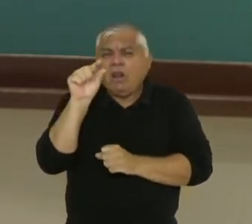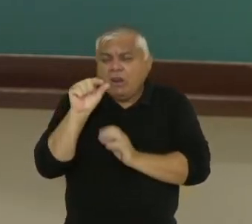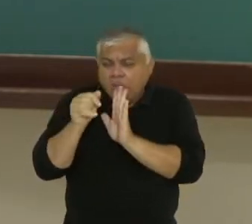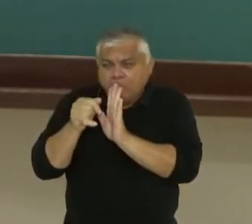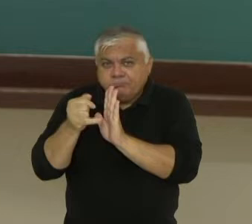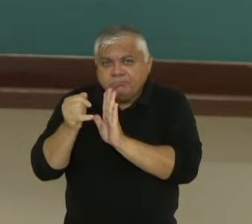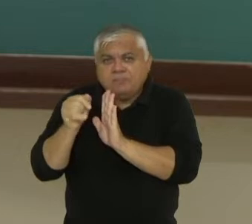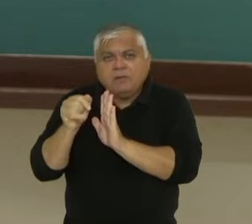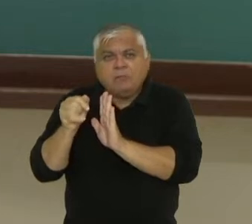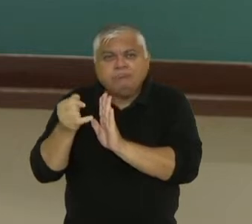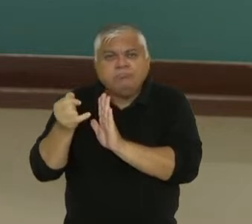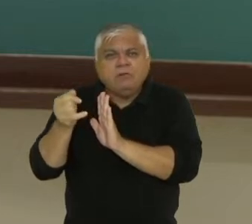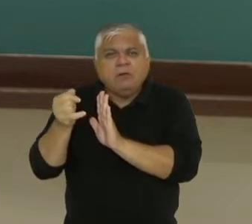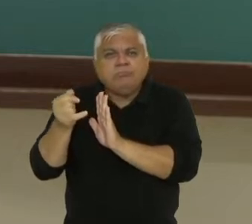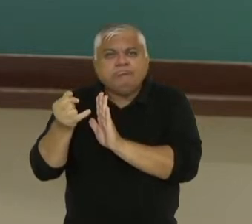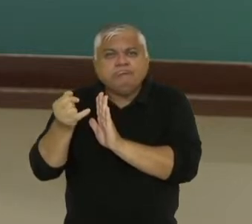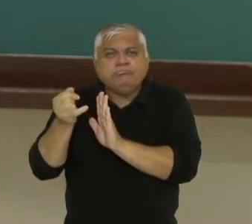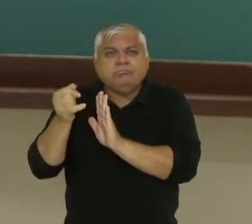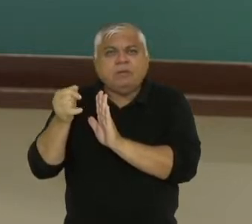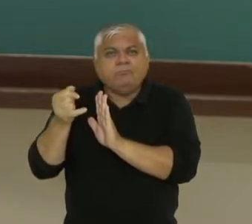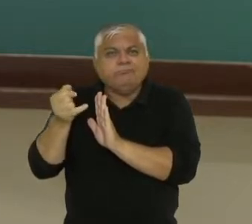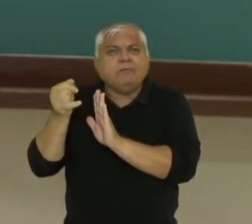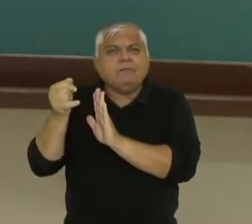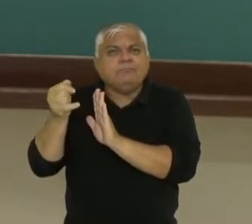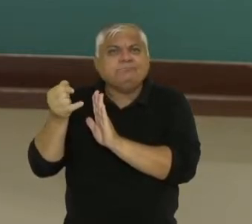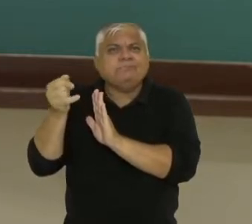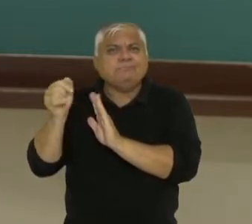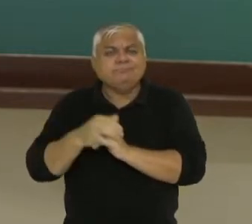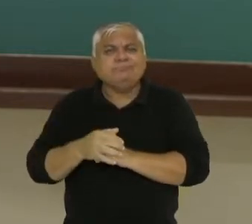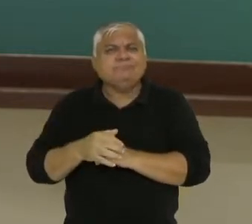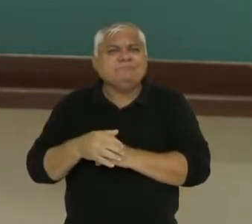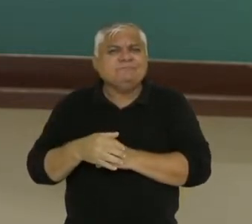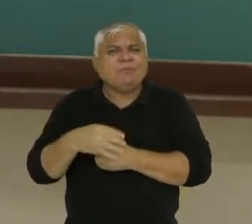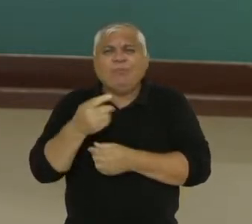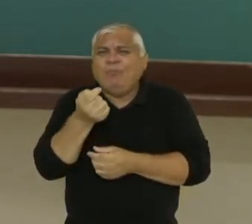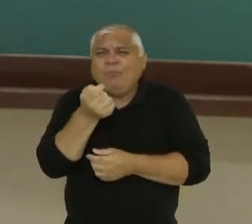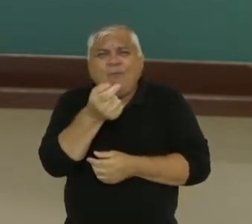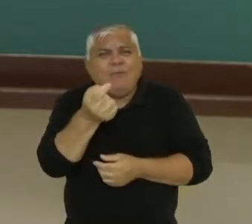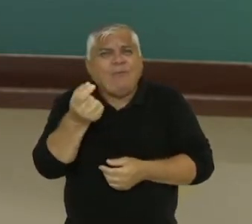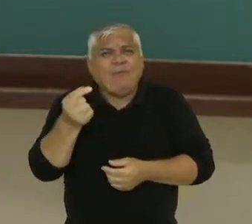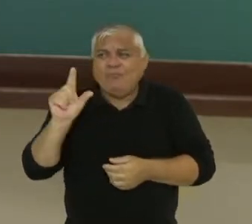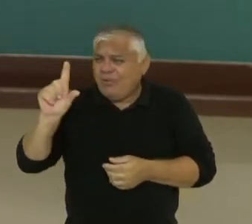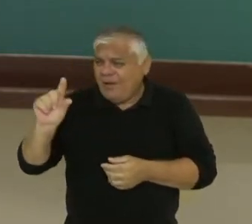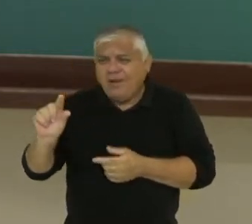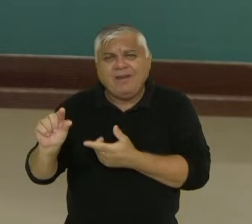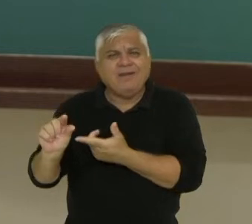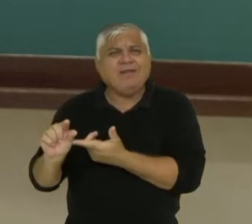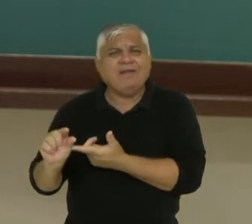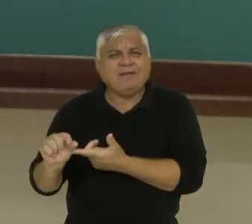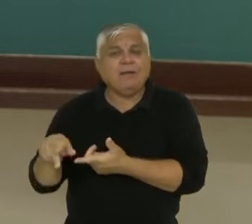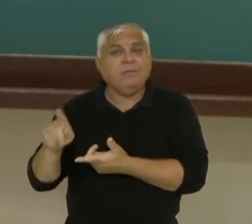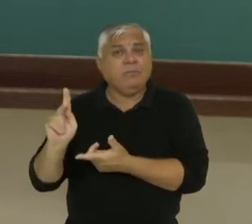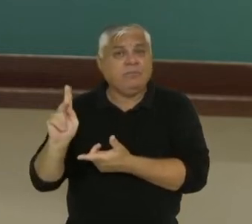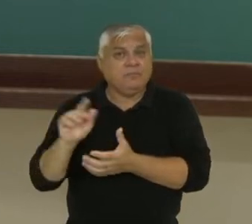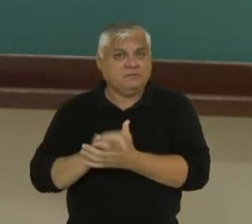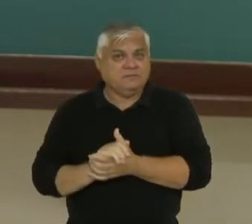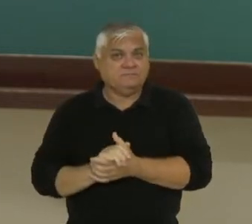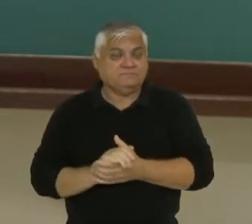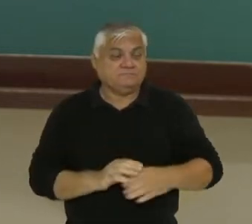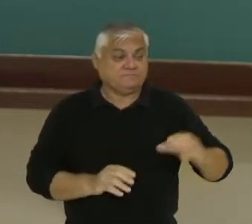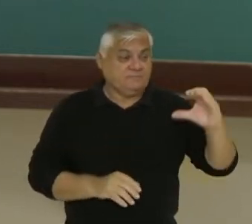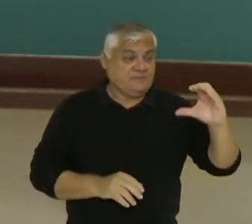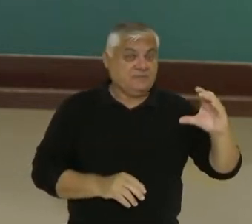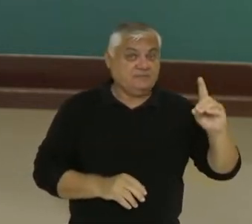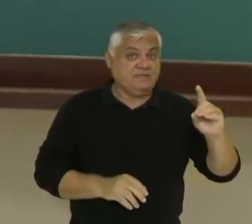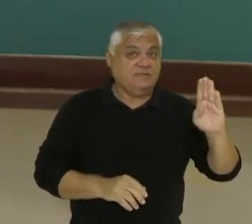própria inflação, ou seja, o poder aquisitivo daquele dinheiro diminuiu, né? Então o CDB começou